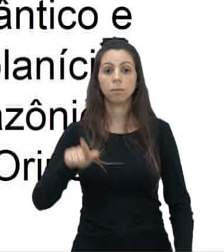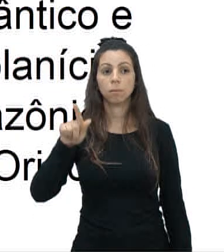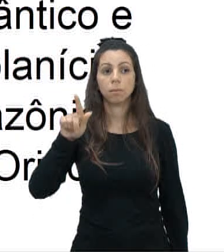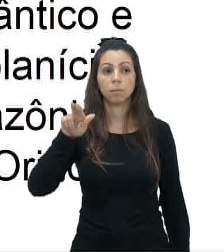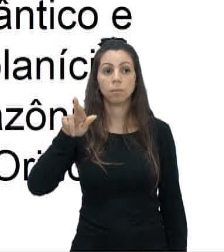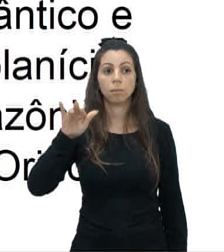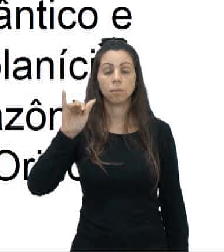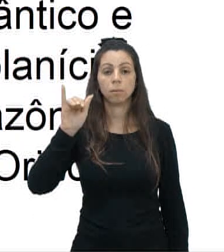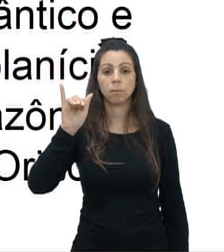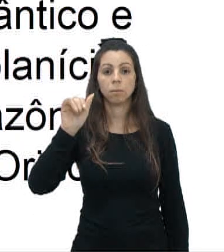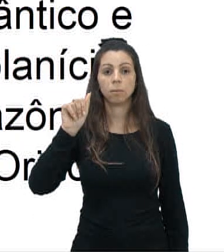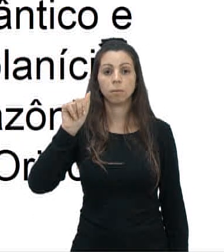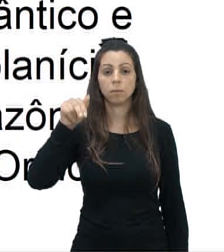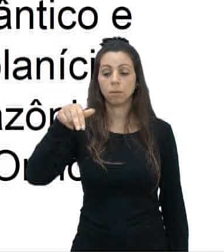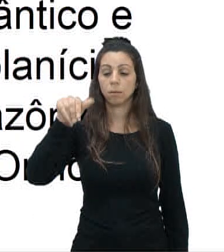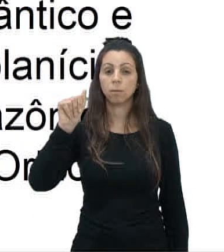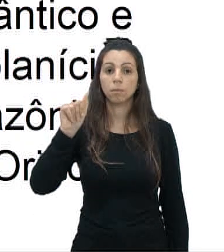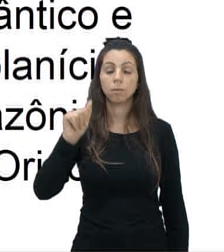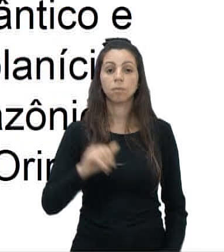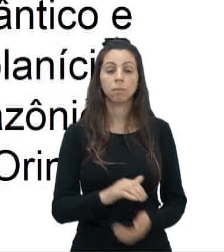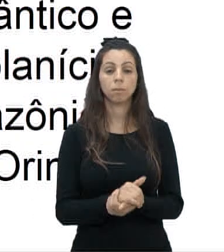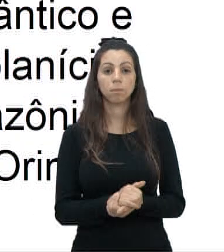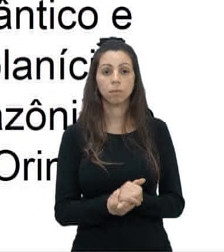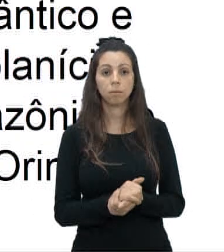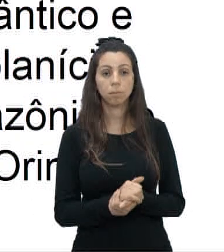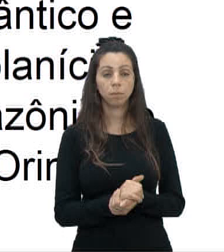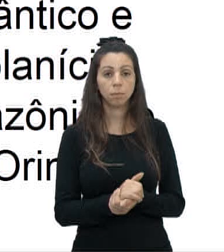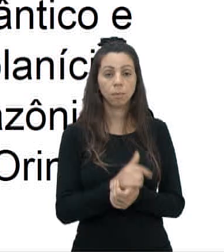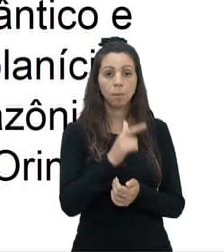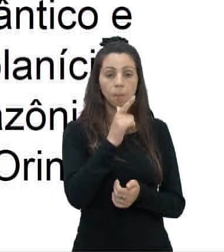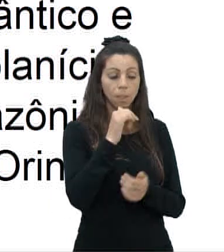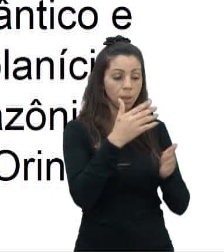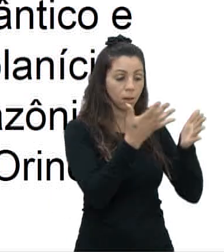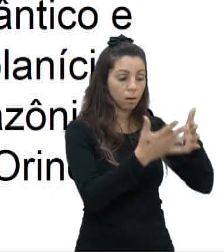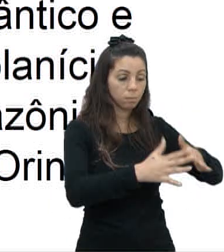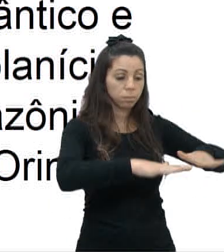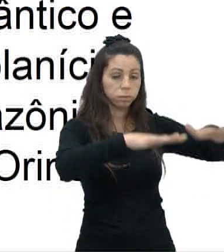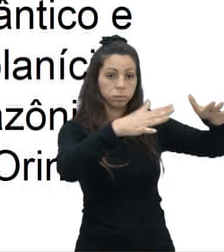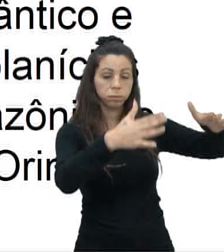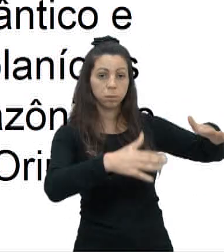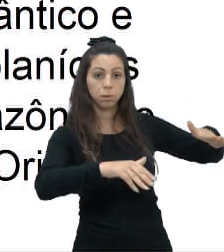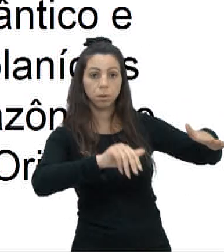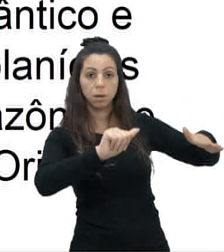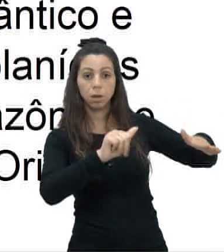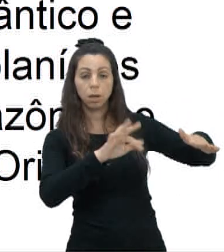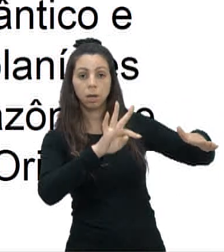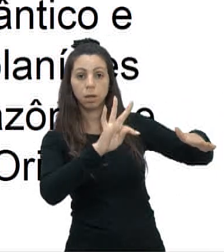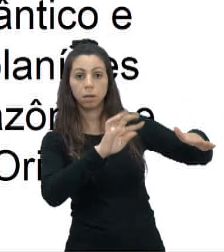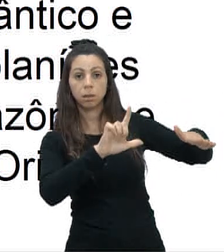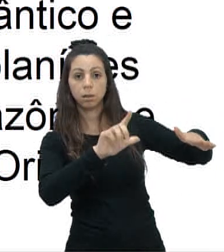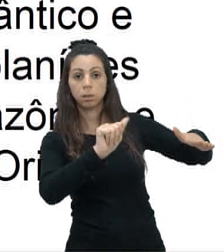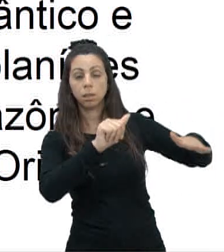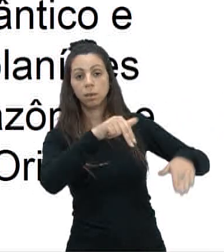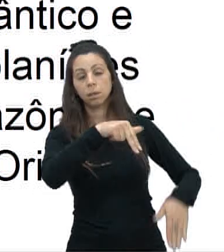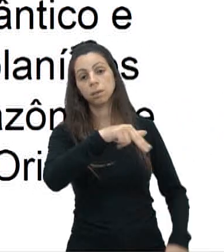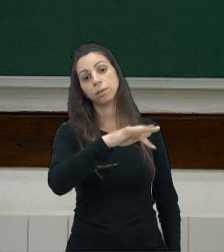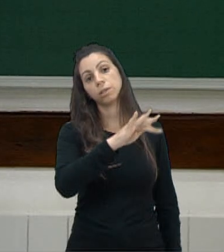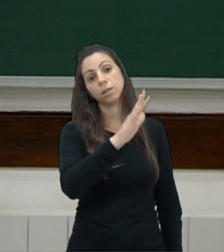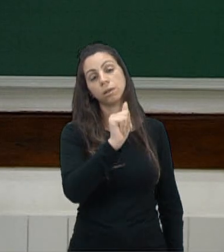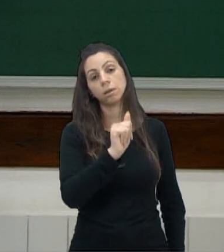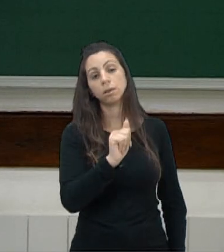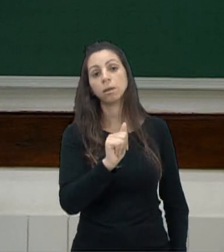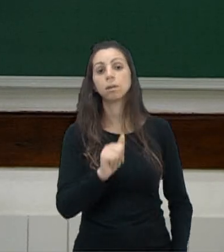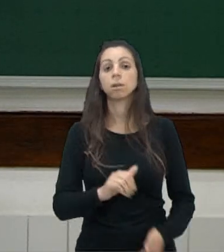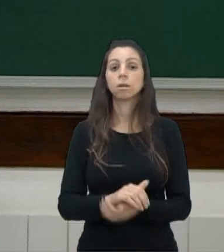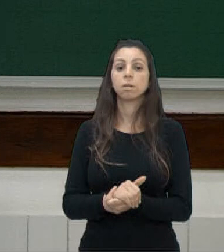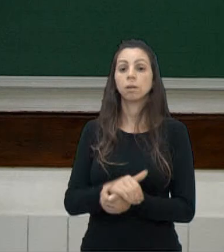ou Guianas, localizado entre o Oceano Atlântico e as planícies amazônica e do Orinoco, rio